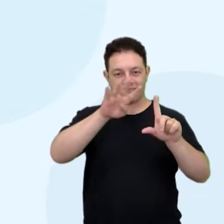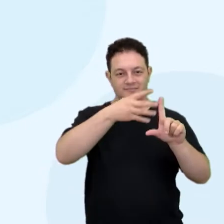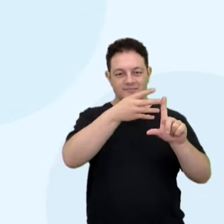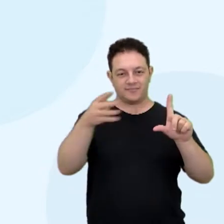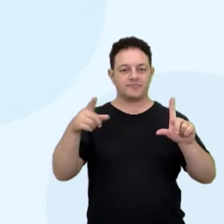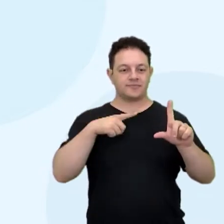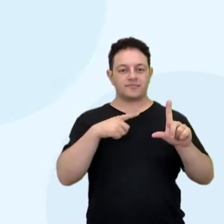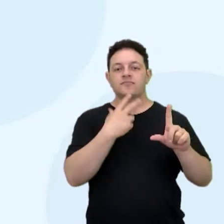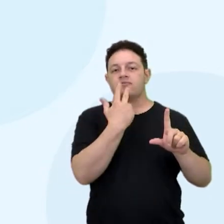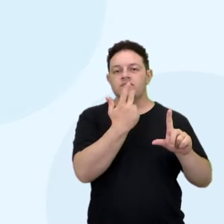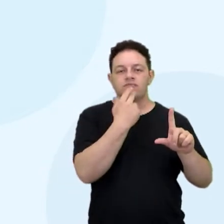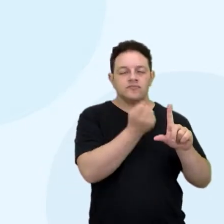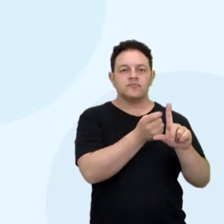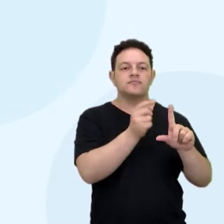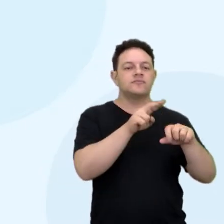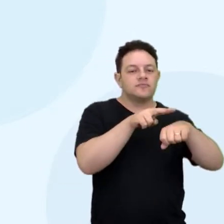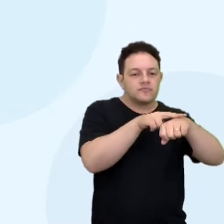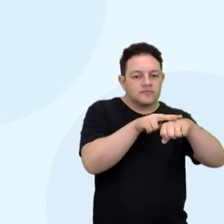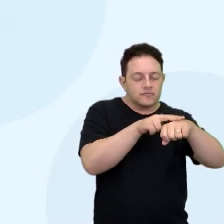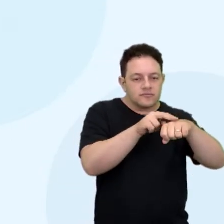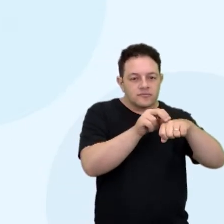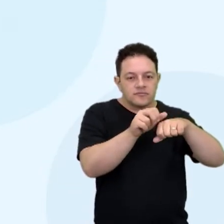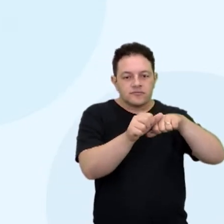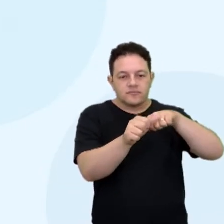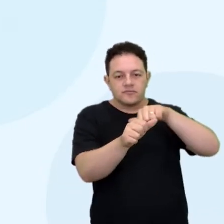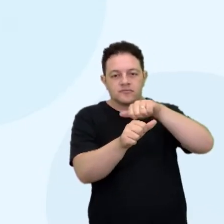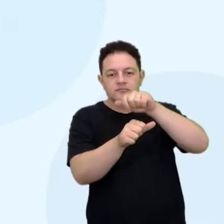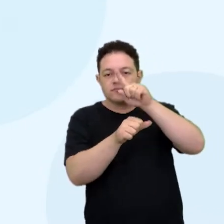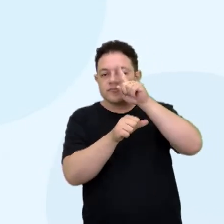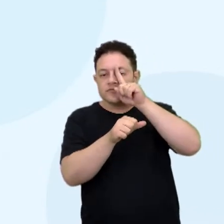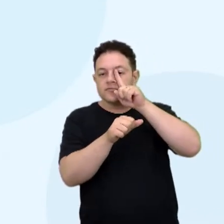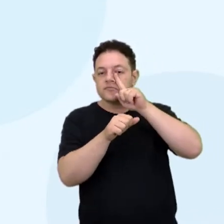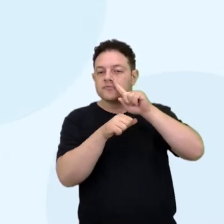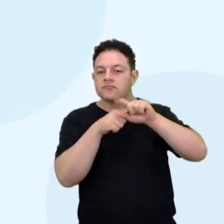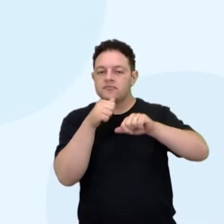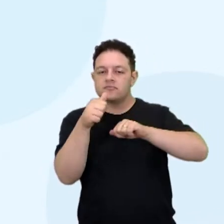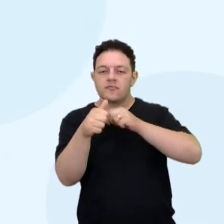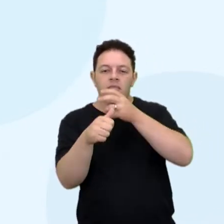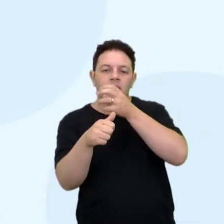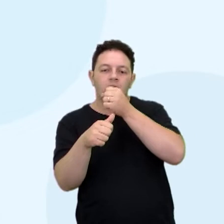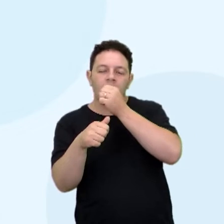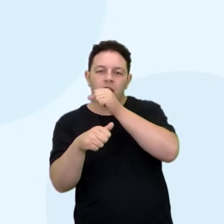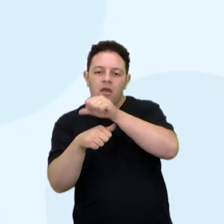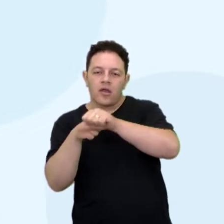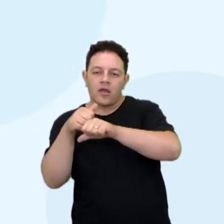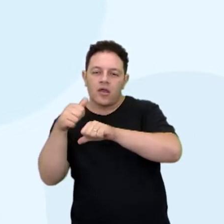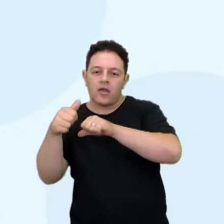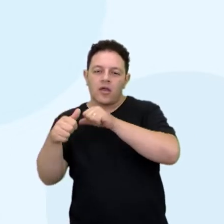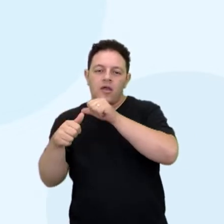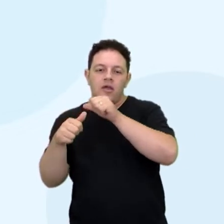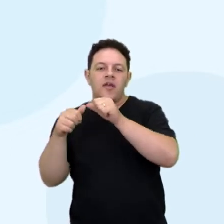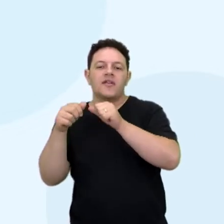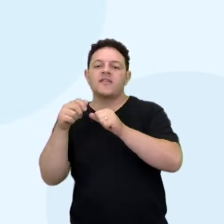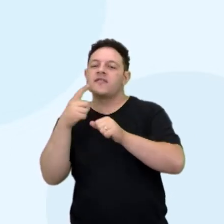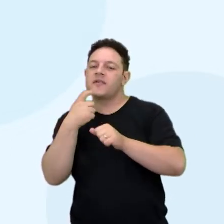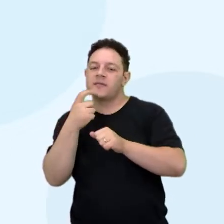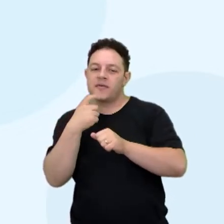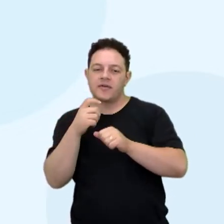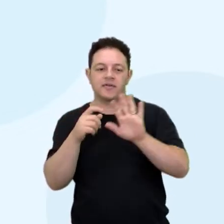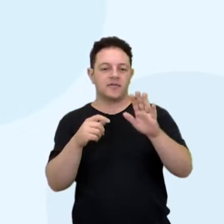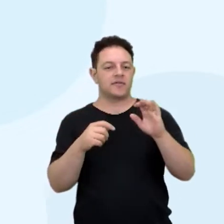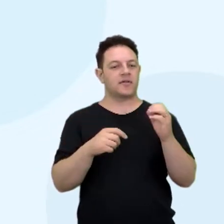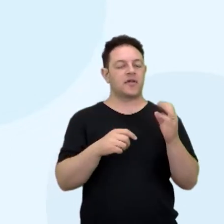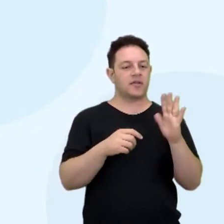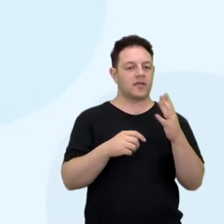até colorações diferentes, né? Por exemplo, no verde, né, numa magnitude aí menor que